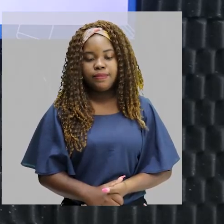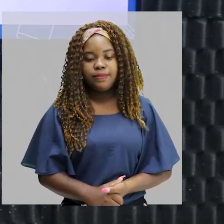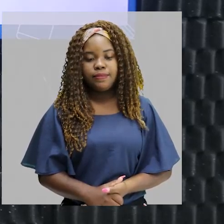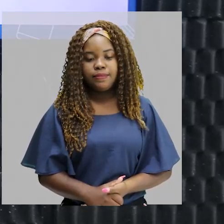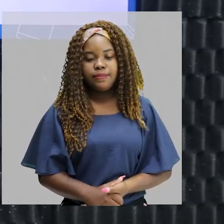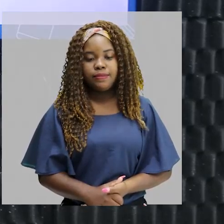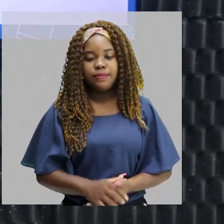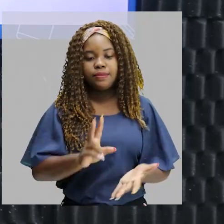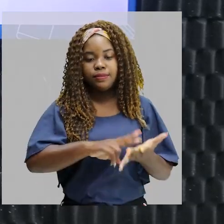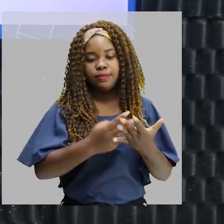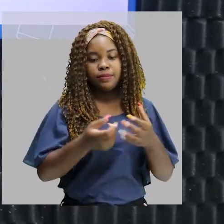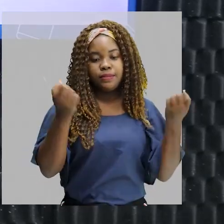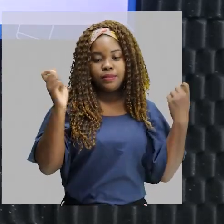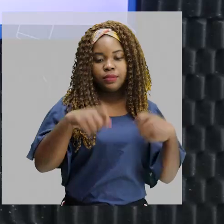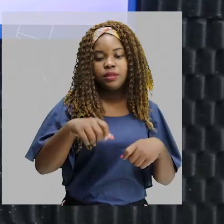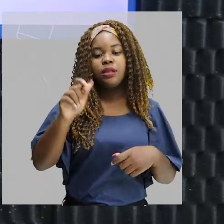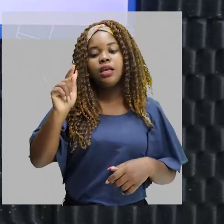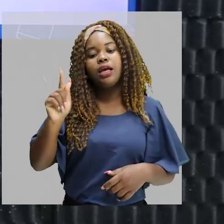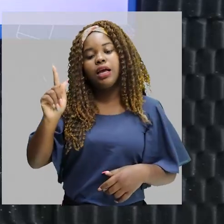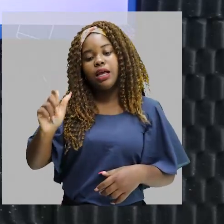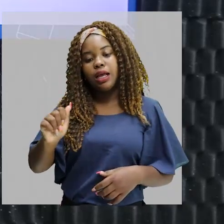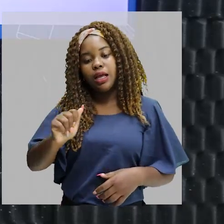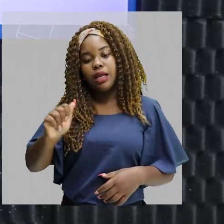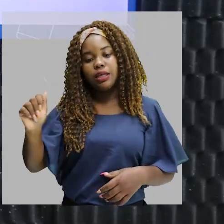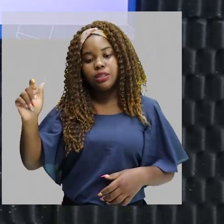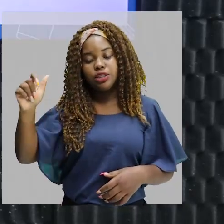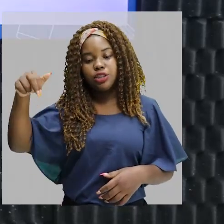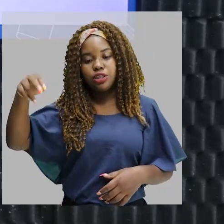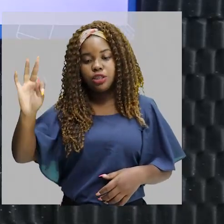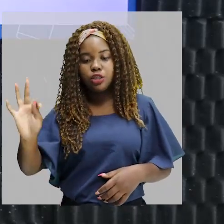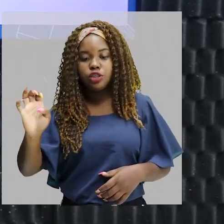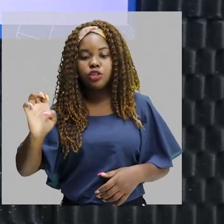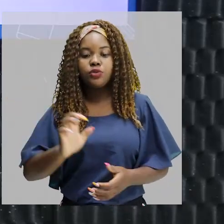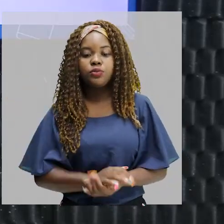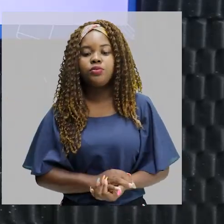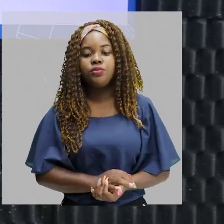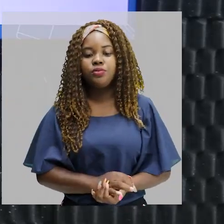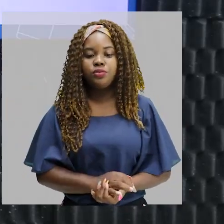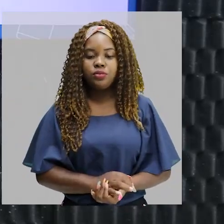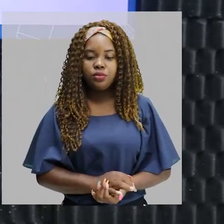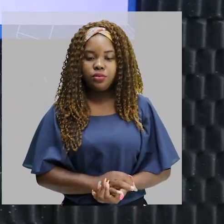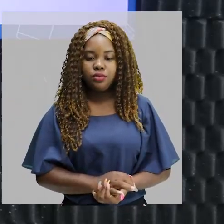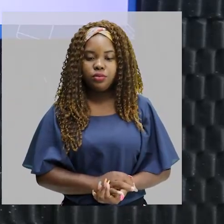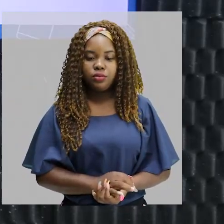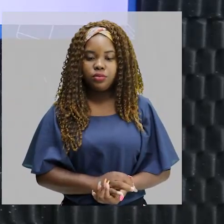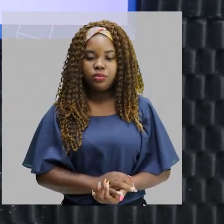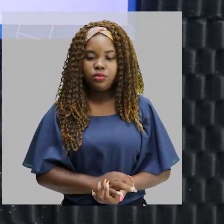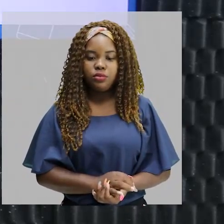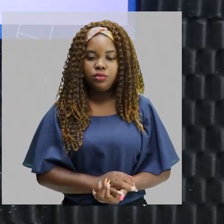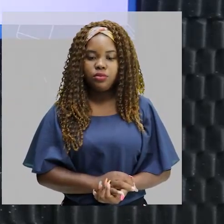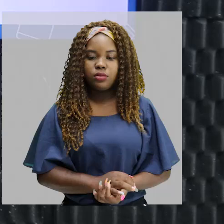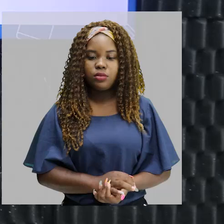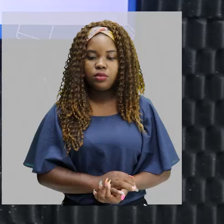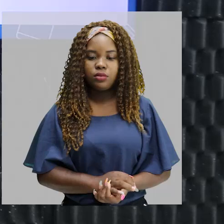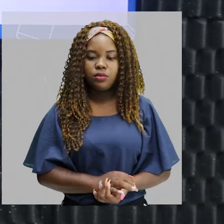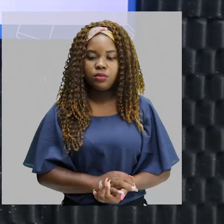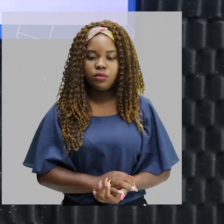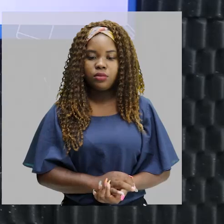a minha tradução pode ser agente, tá? Busco a uno que sepa matemáticas